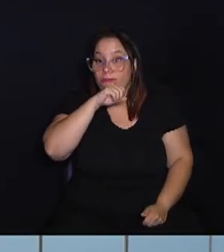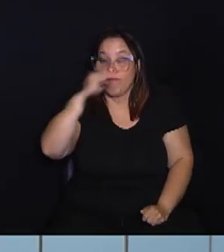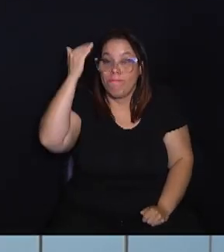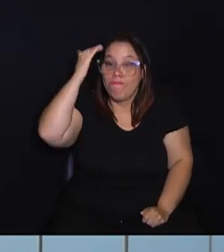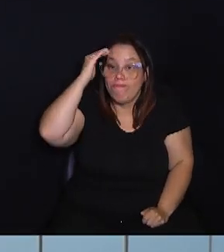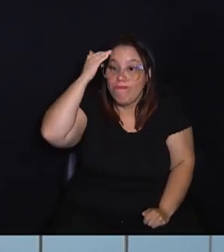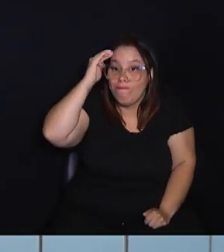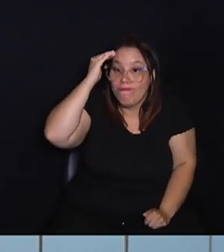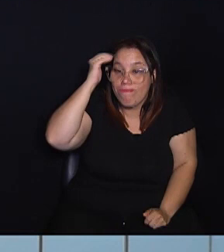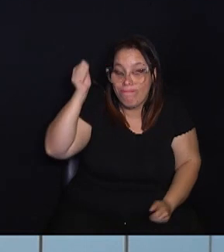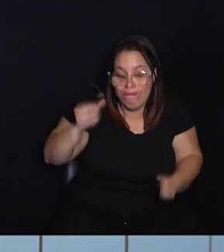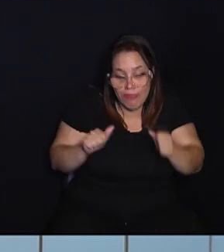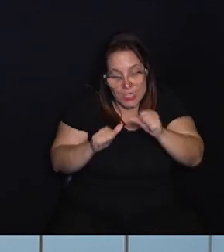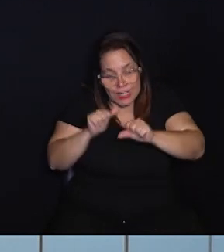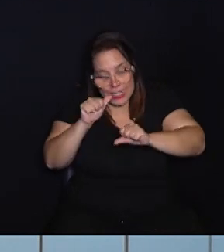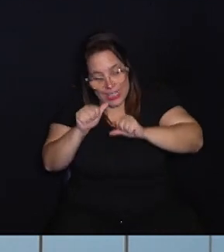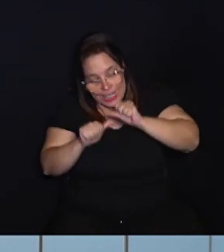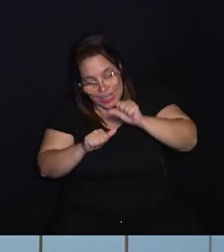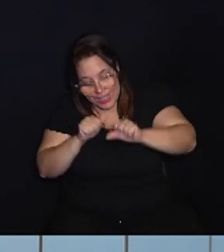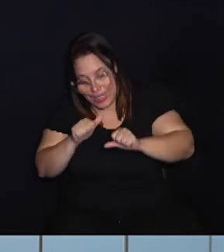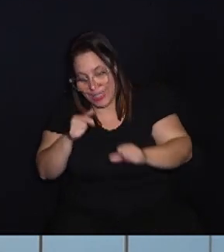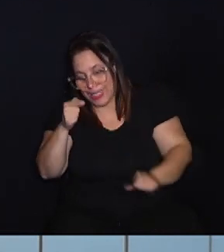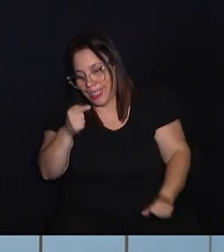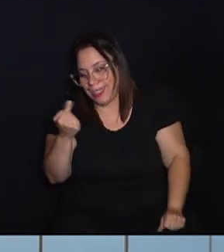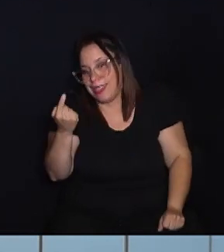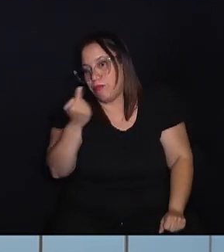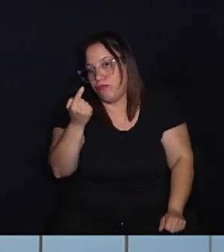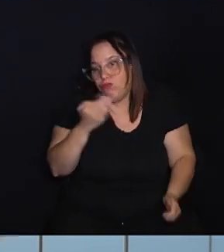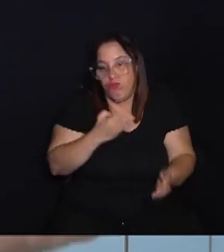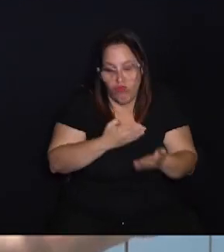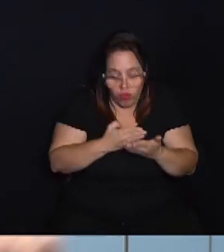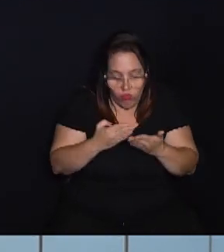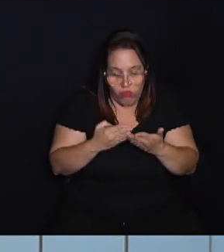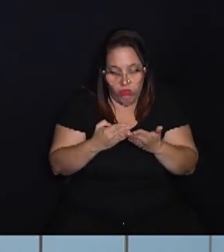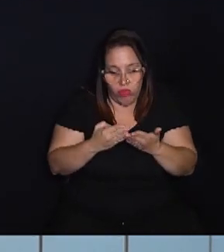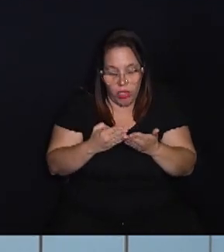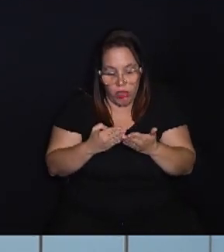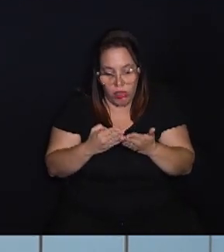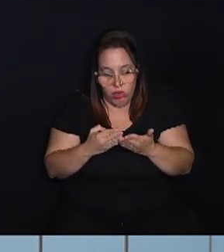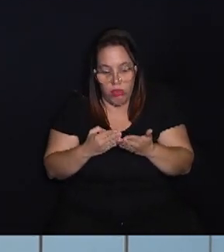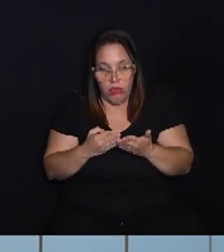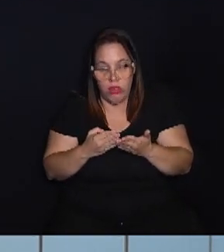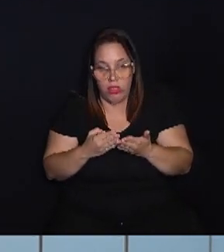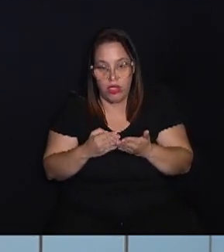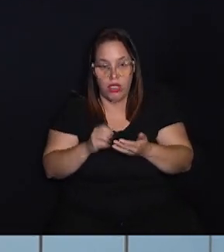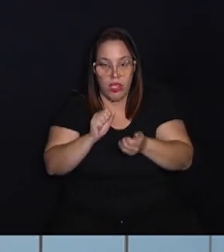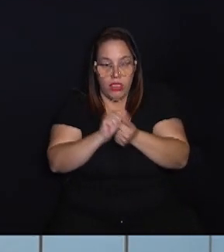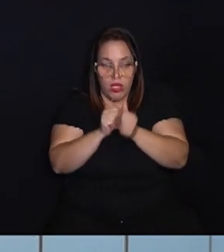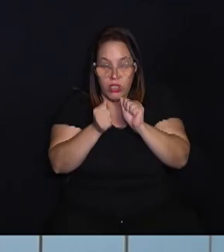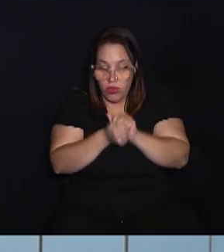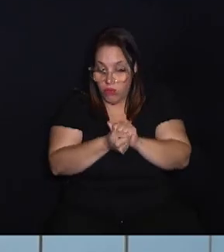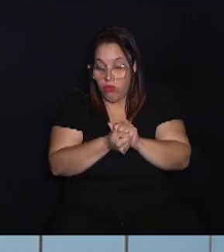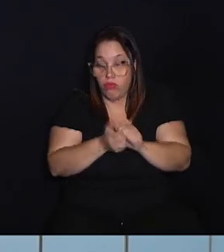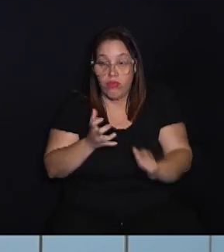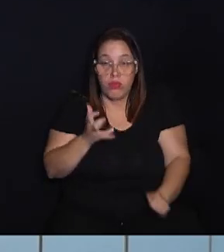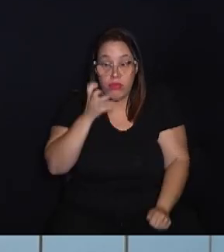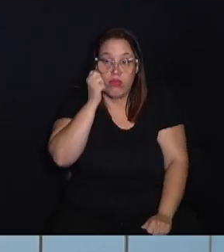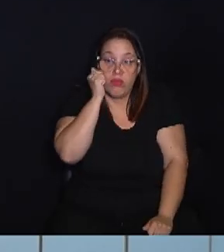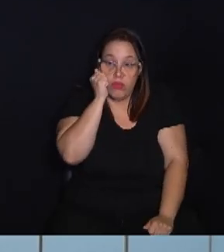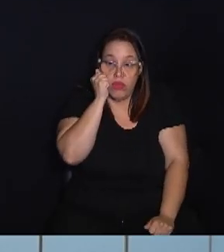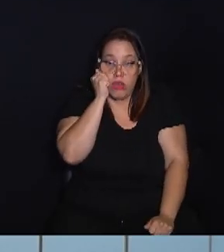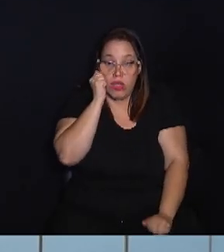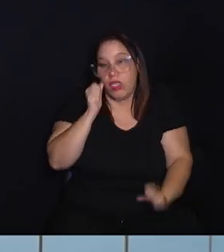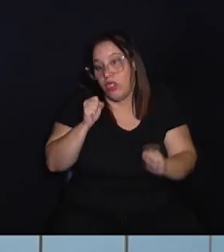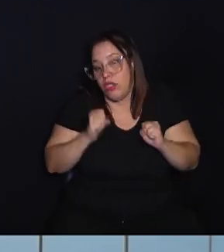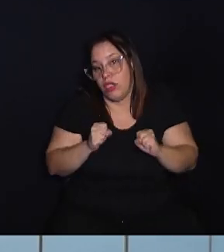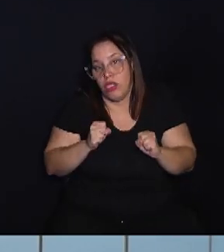Entender essas mudanças é um primeiro passo para você tentar adotar práticas, né, que